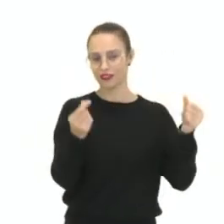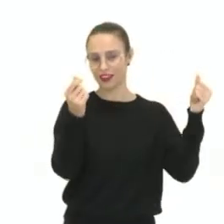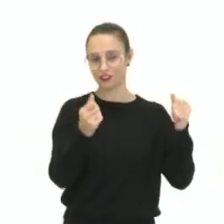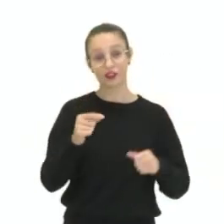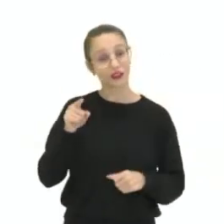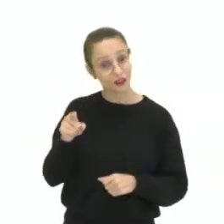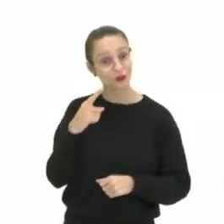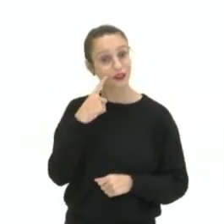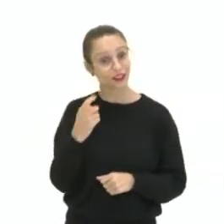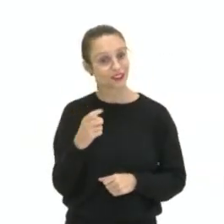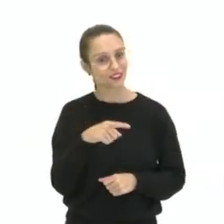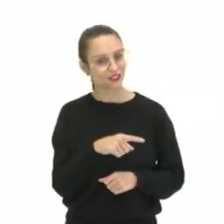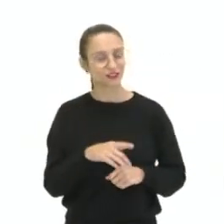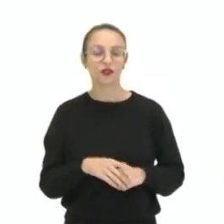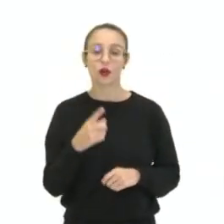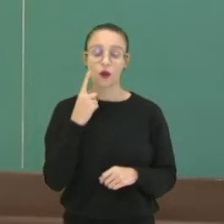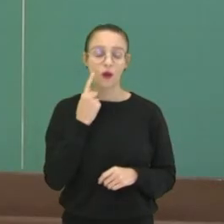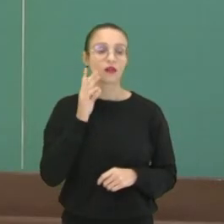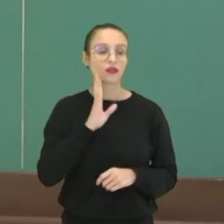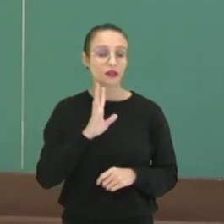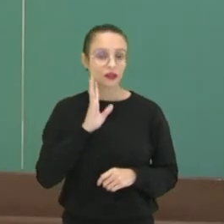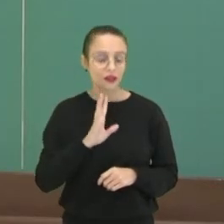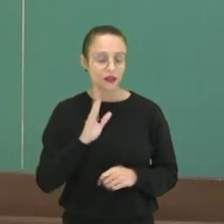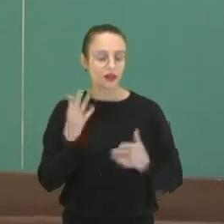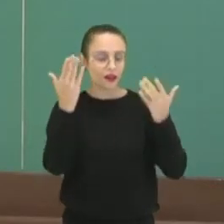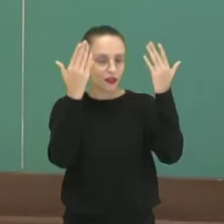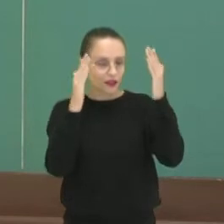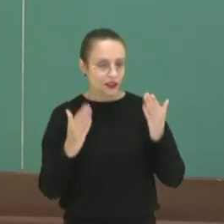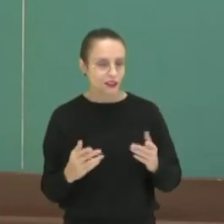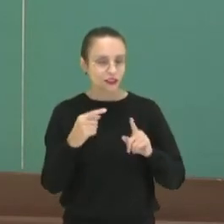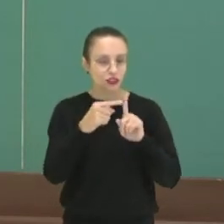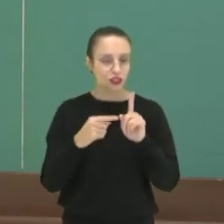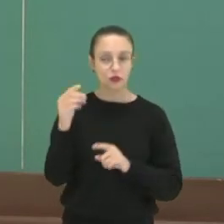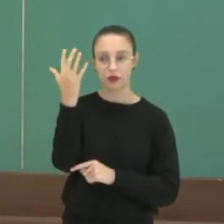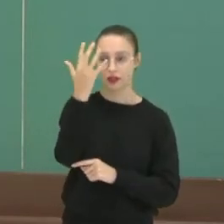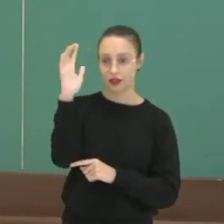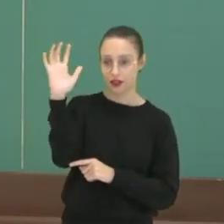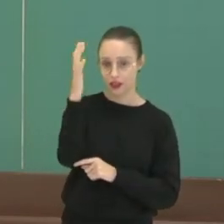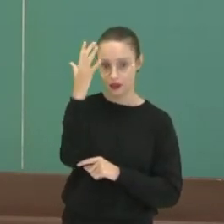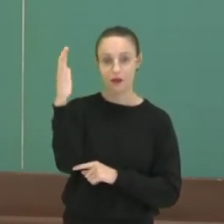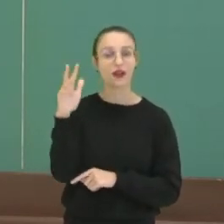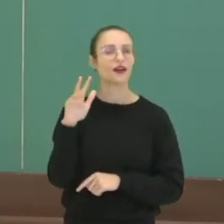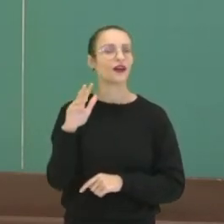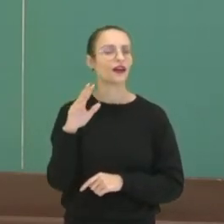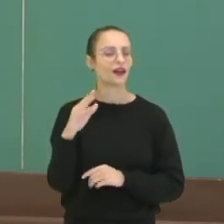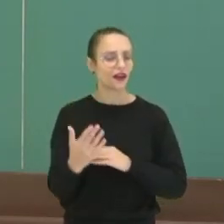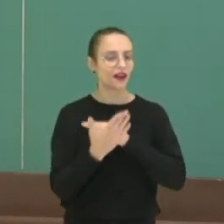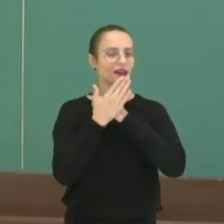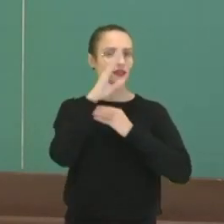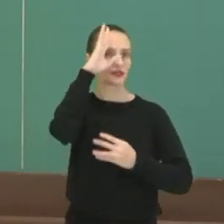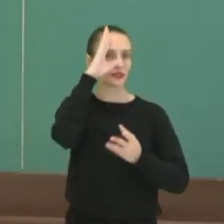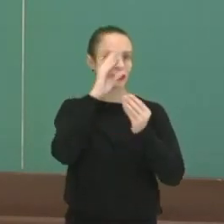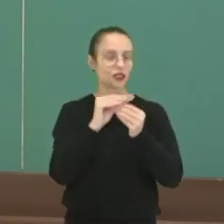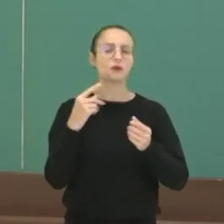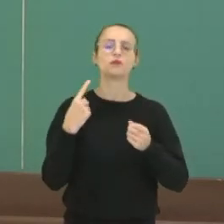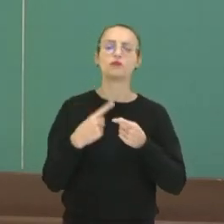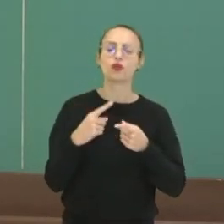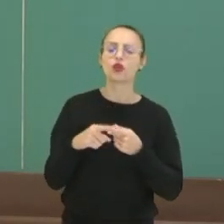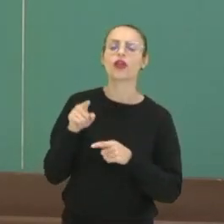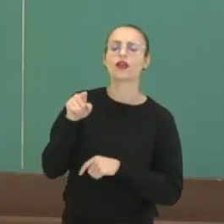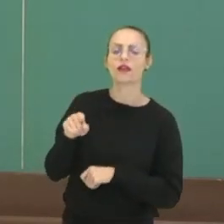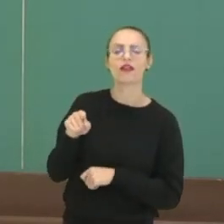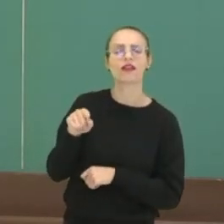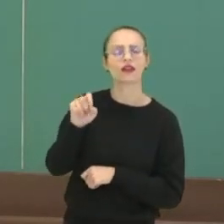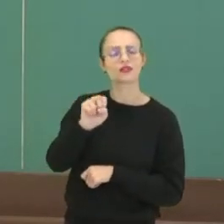que é interessante. Olha que legal, analisar o tipo de clima vai fazer a gente entender por que se produz esse tipo